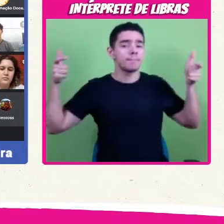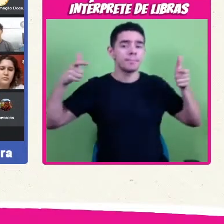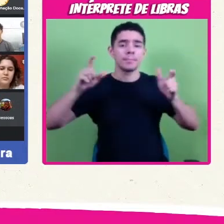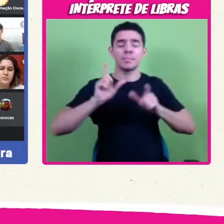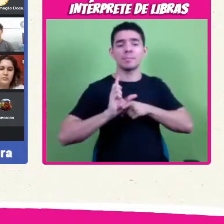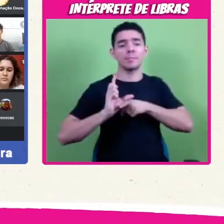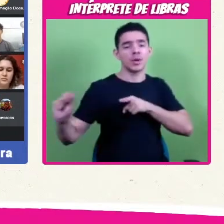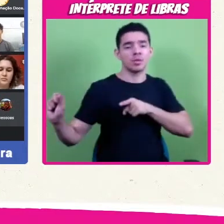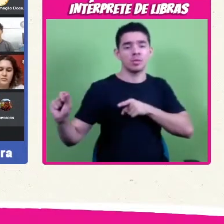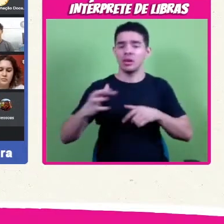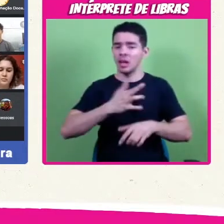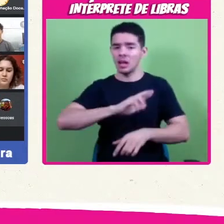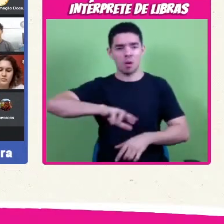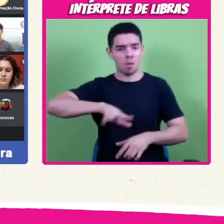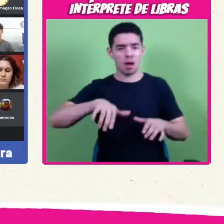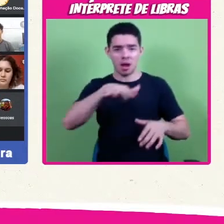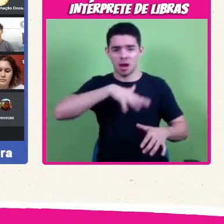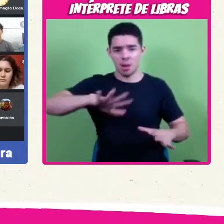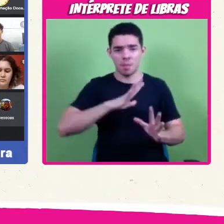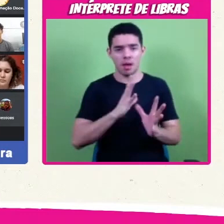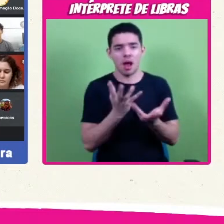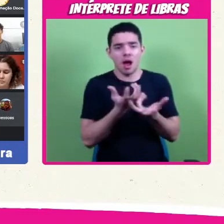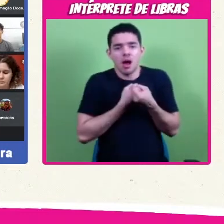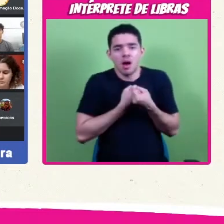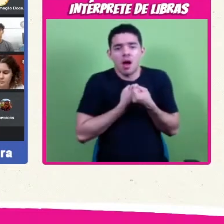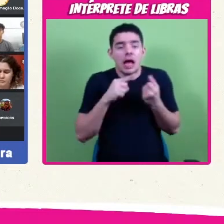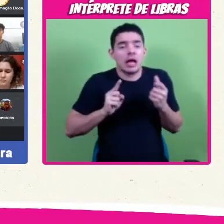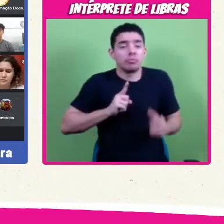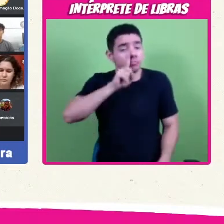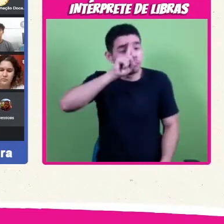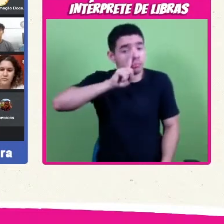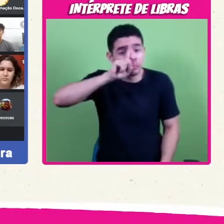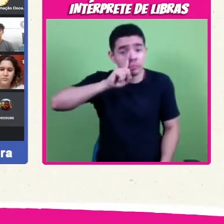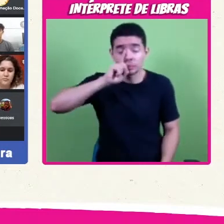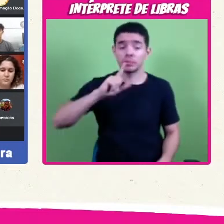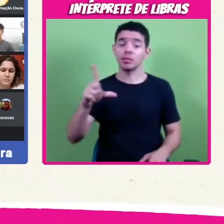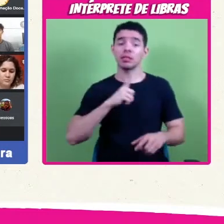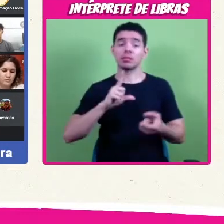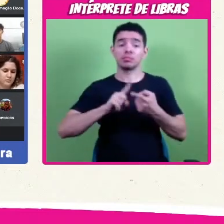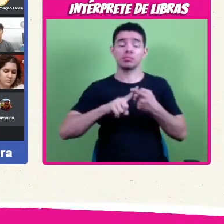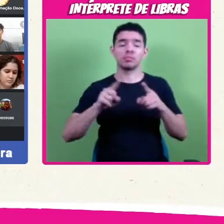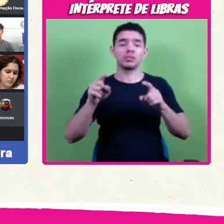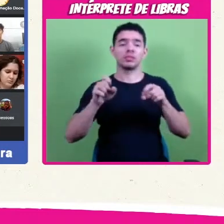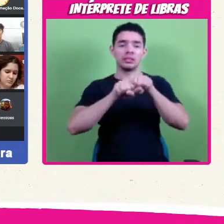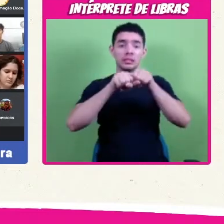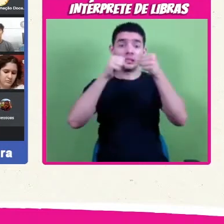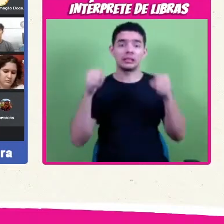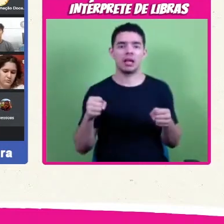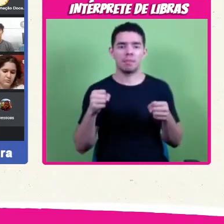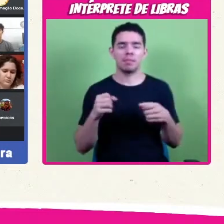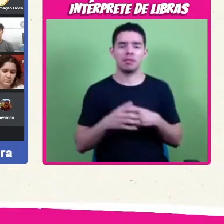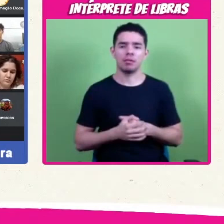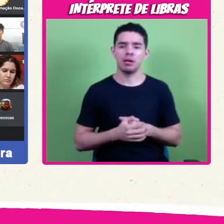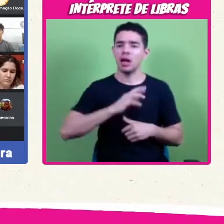ambiente acolhedor, é um ambiente hostil, e também porque há todo um sistema, né? Vale a pena a gente lembrar que não se